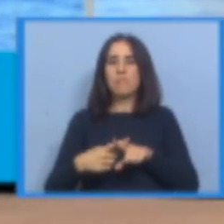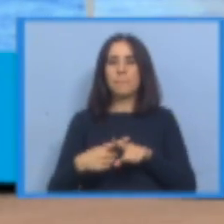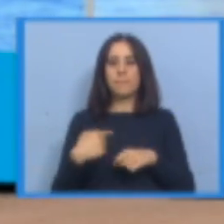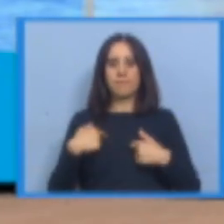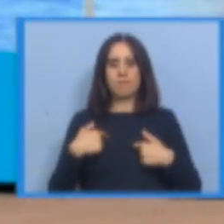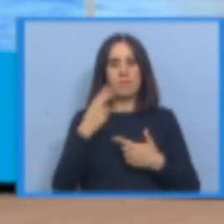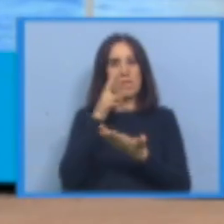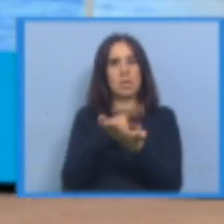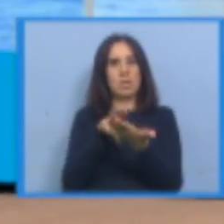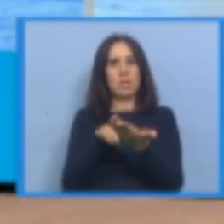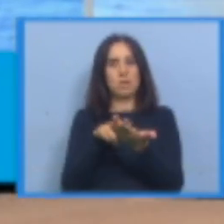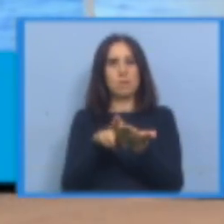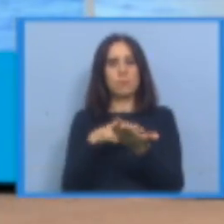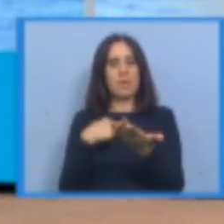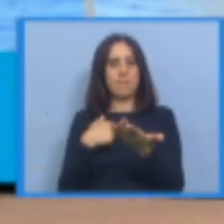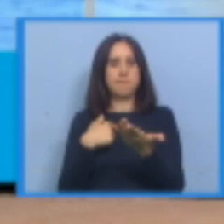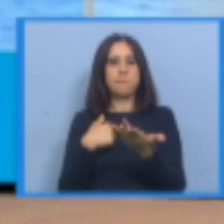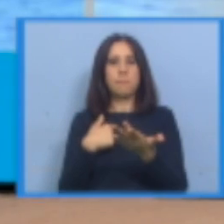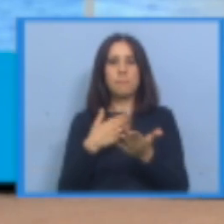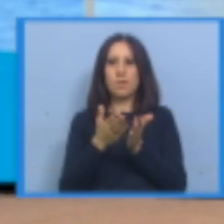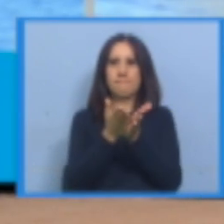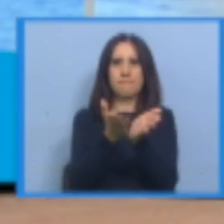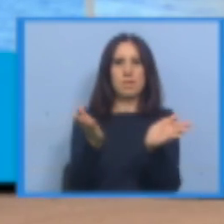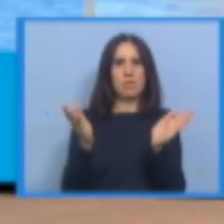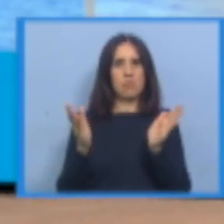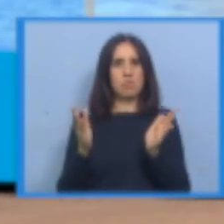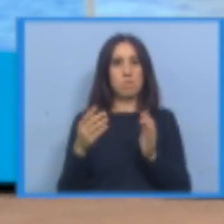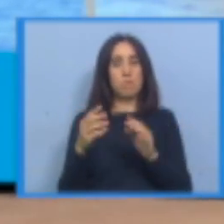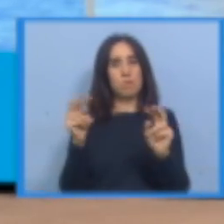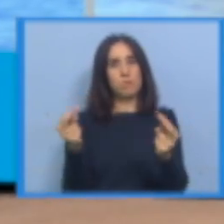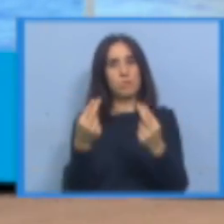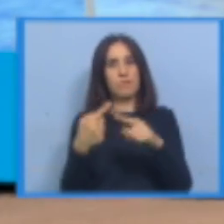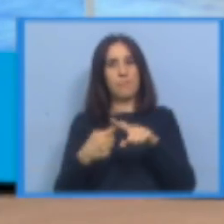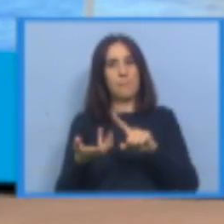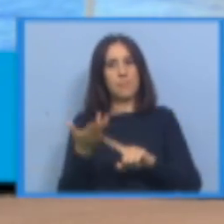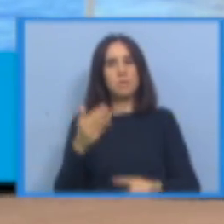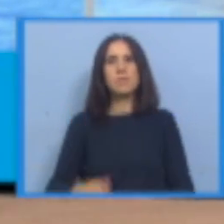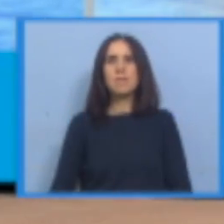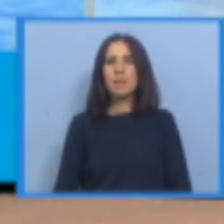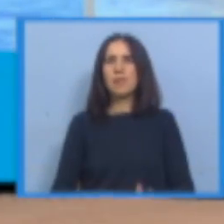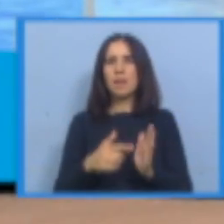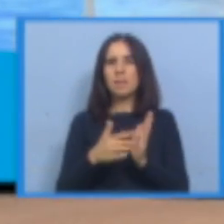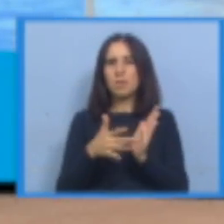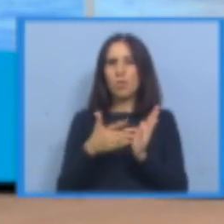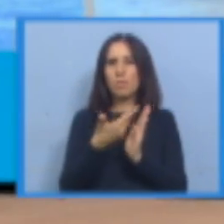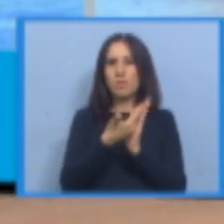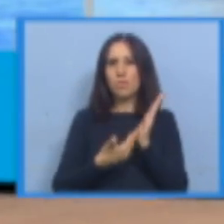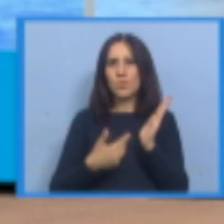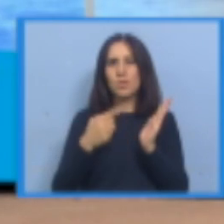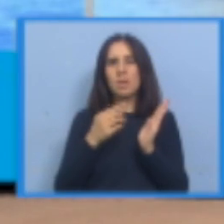tem também outros registros e aumenta também aqui o leque, eventualmente, público interessado. É uma obra muito hermética? Ou pode...